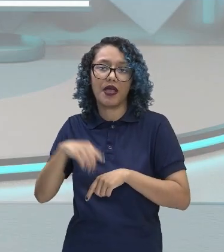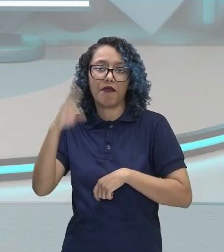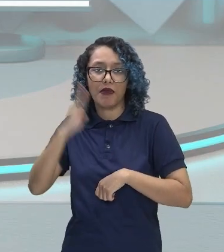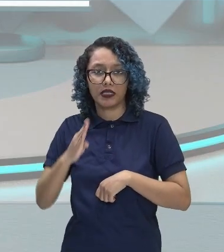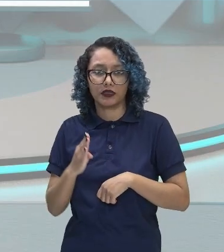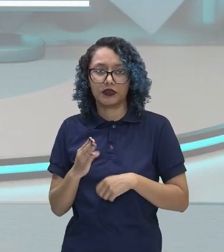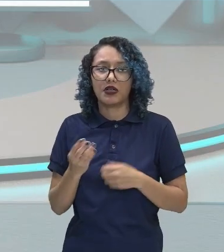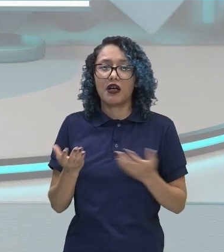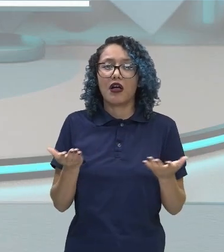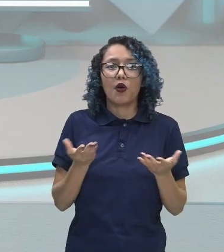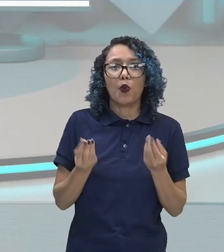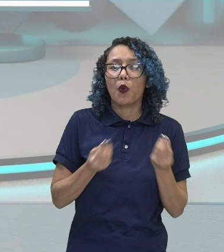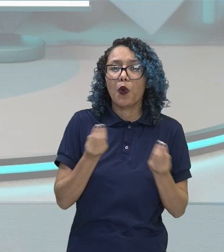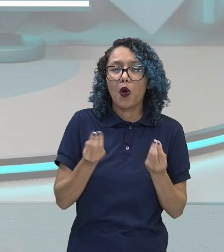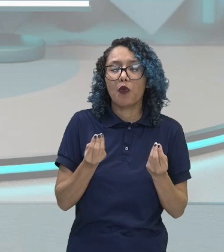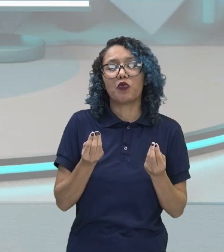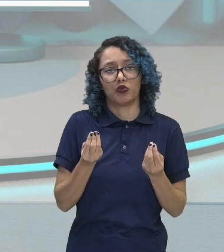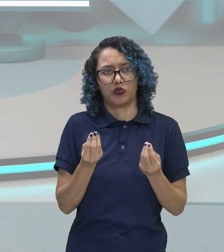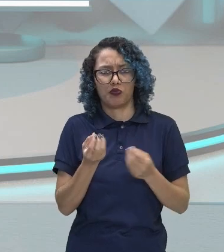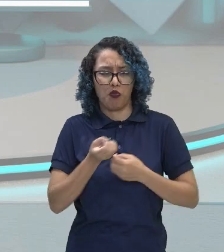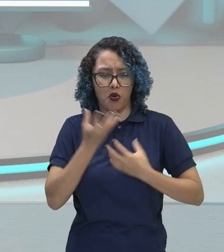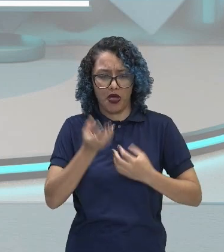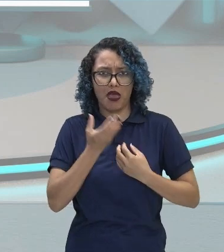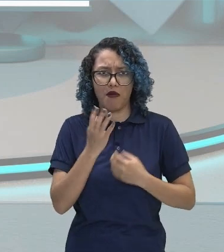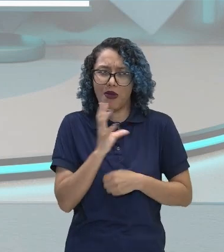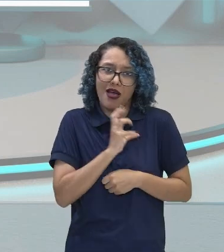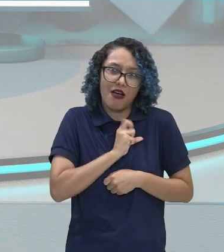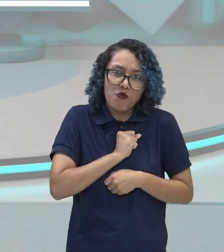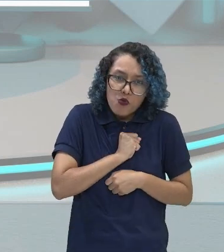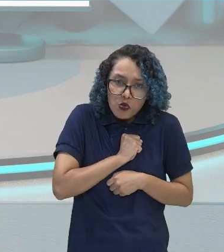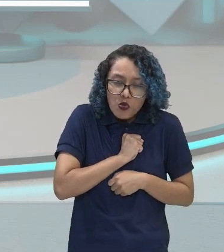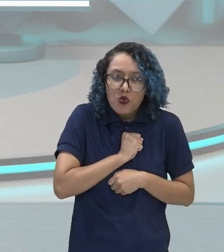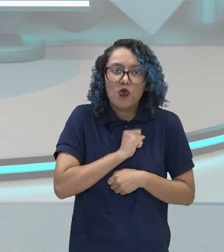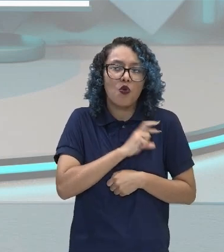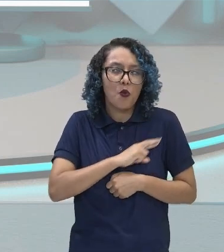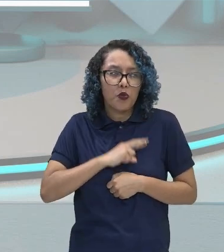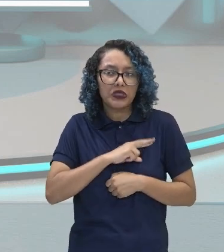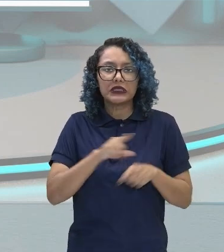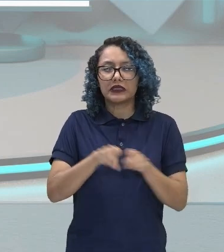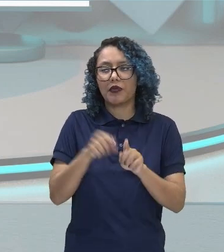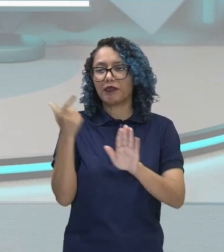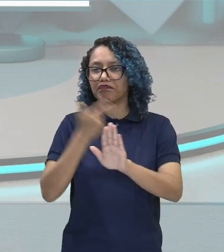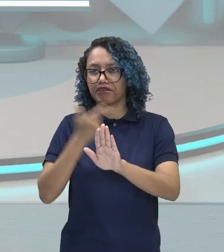há poemas amorosos e também poemas